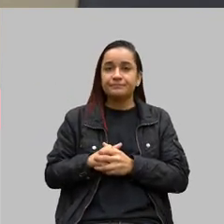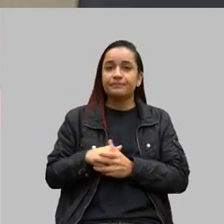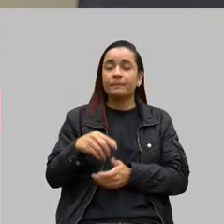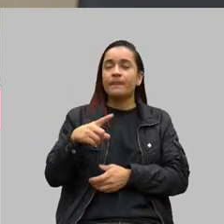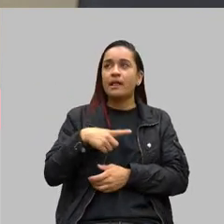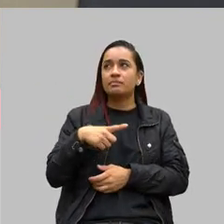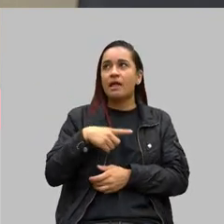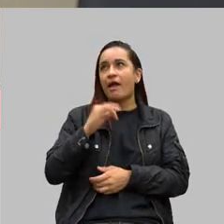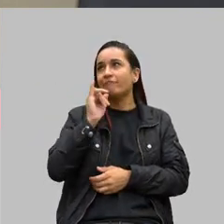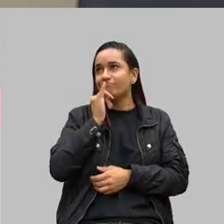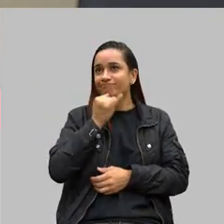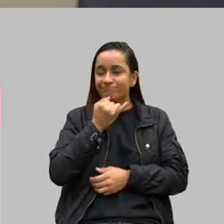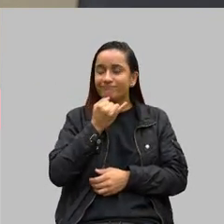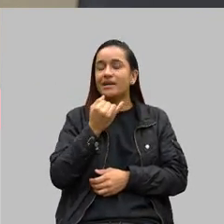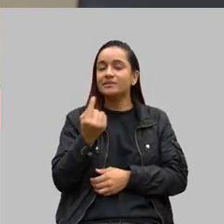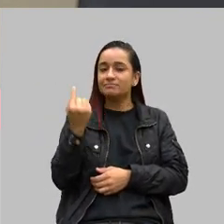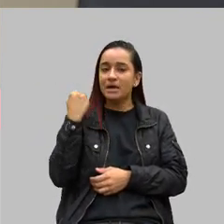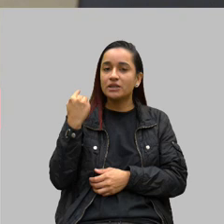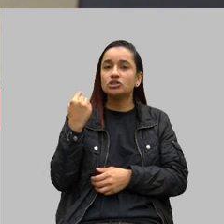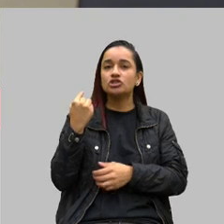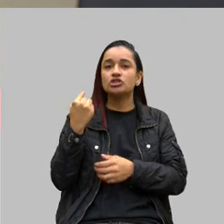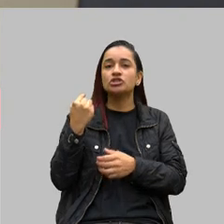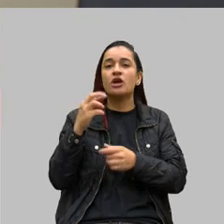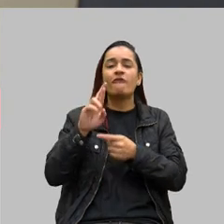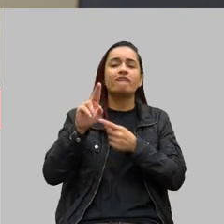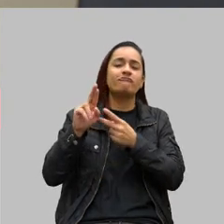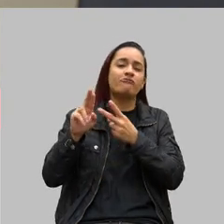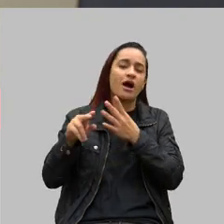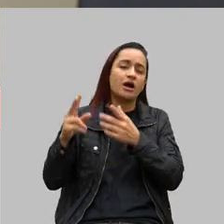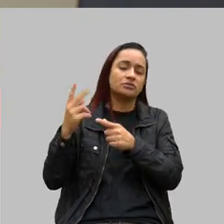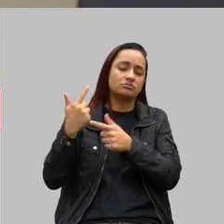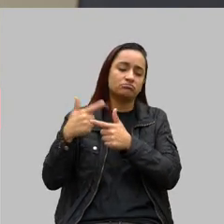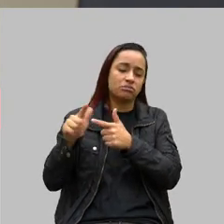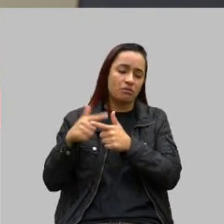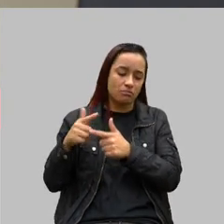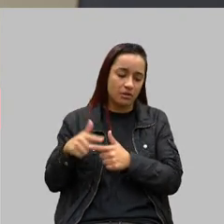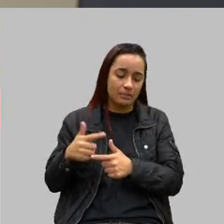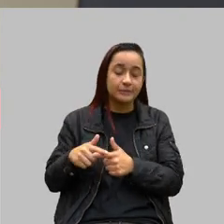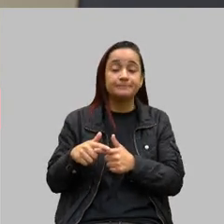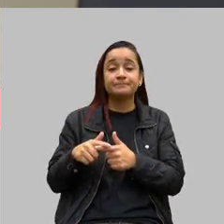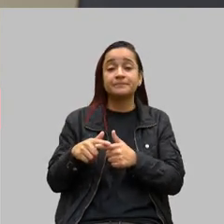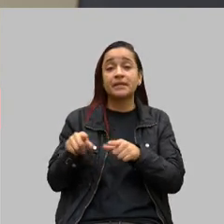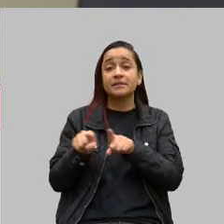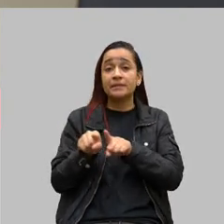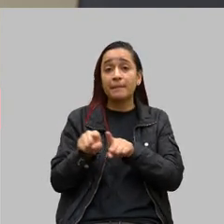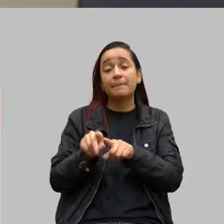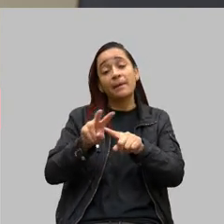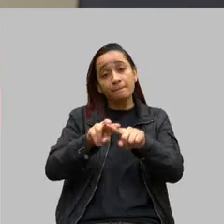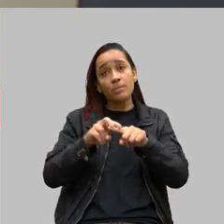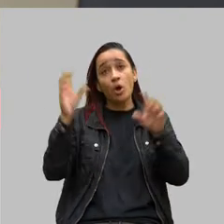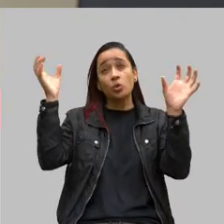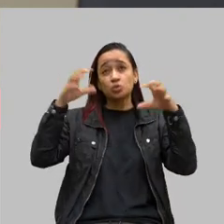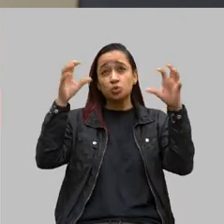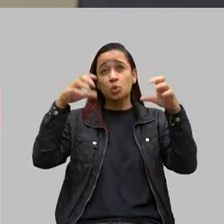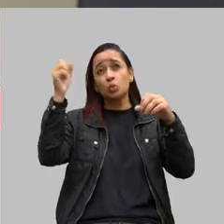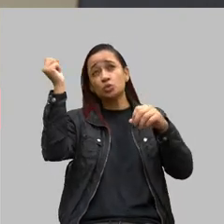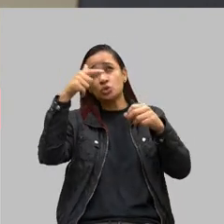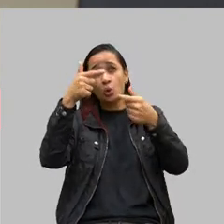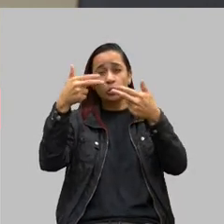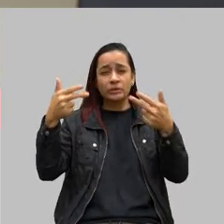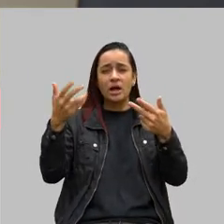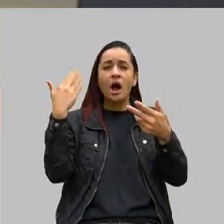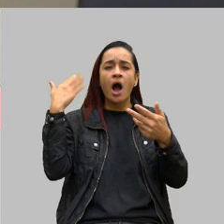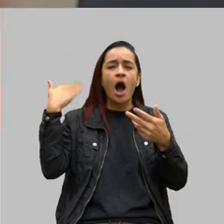infelizmente aí fruto né acho que de uma série de fatores né Eh mas também dos eventos climáticos extremos ali na semana santa